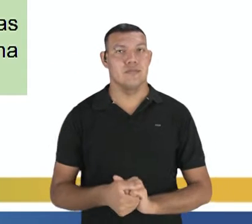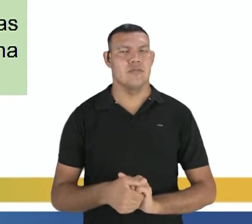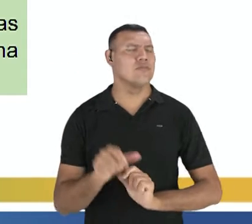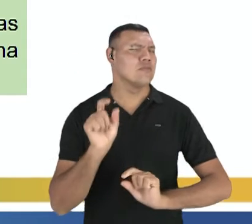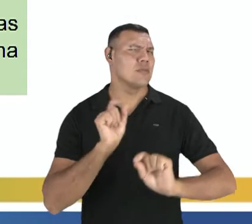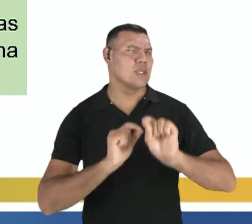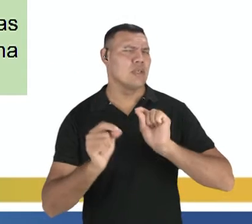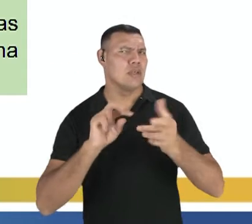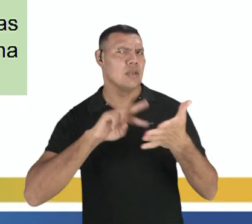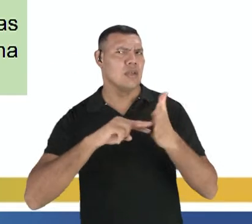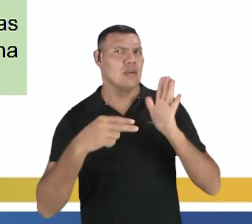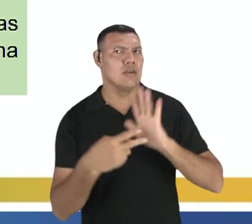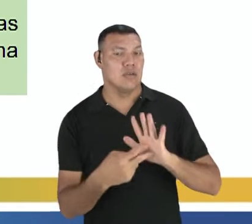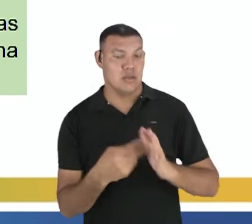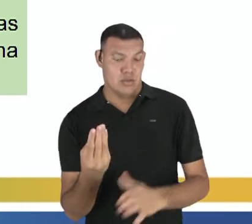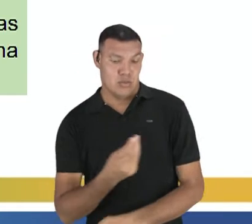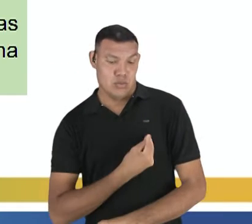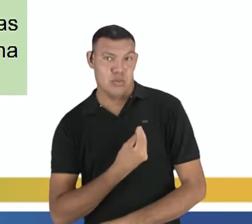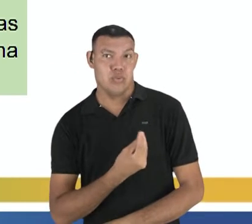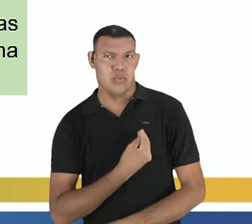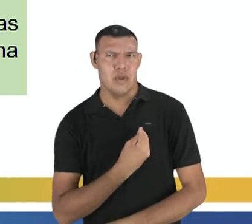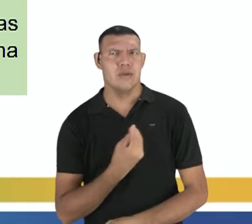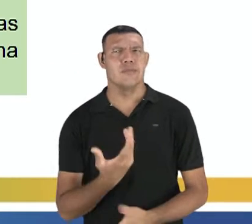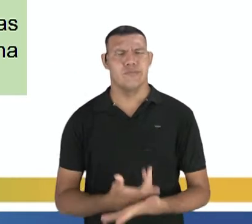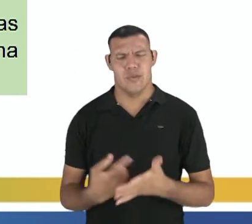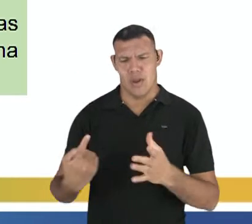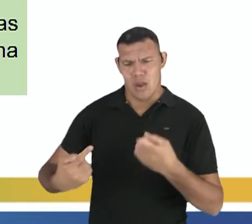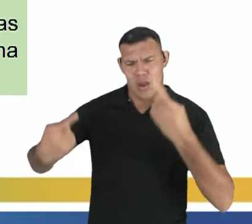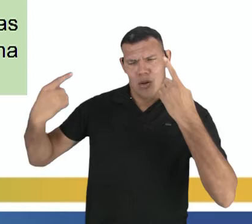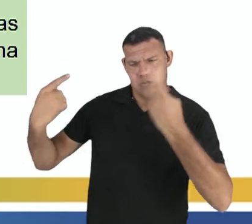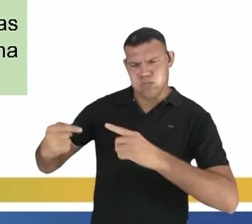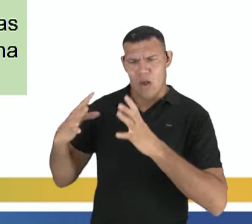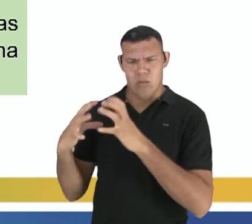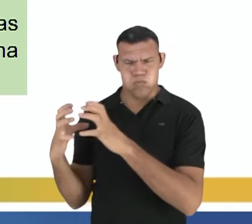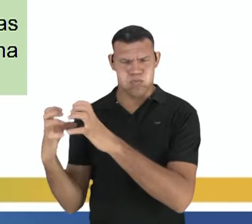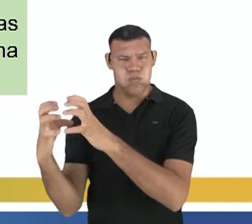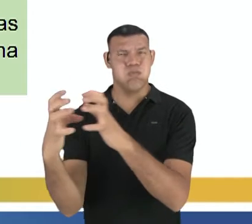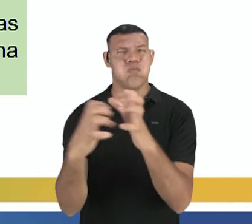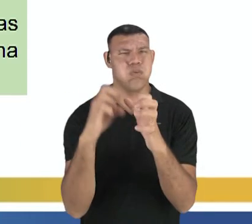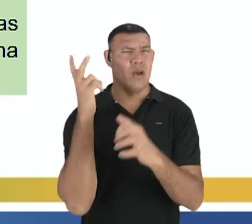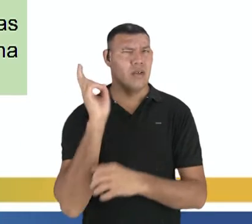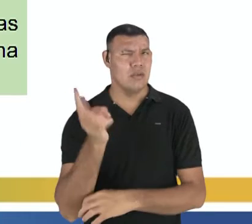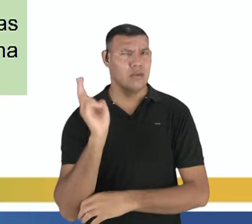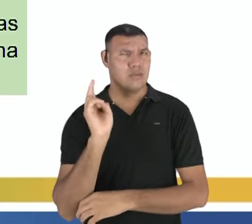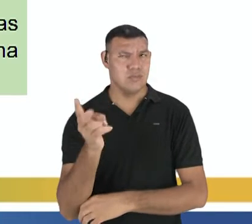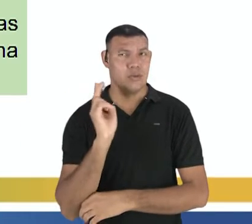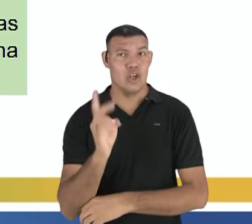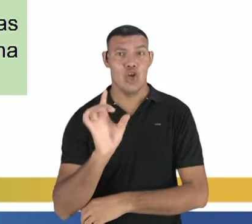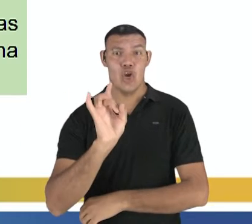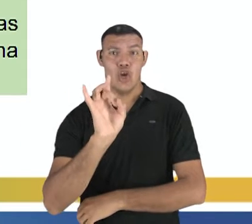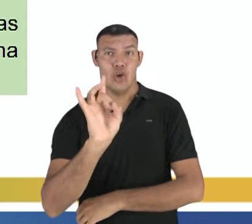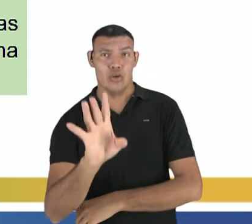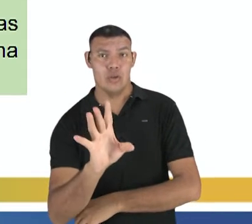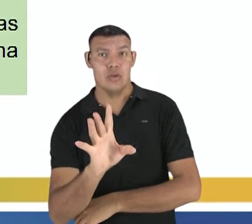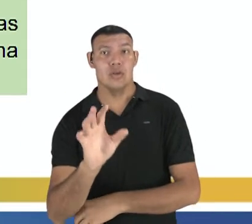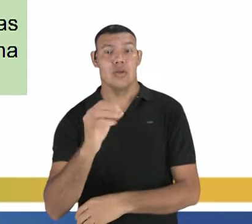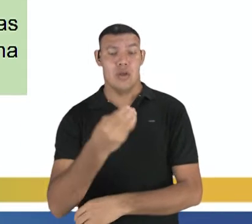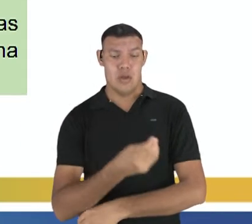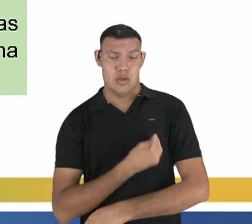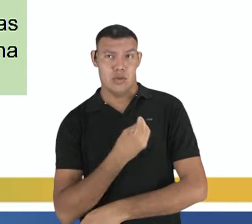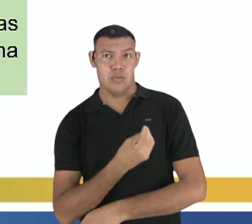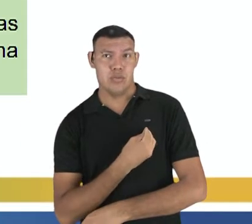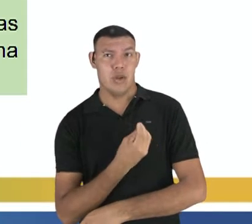natural, os organismos eles vivem uma luta constante pela sobrevivência. E apenas aqueles que conseguem se